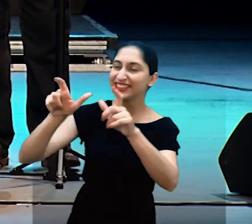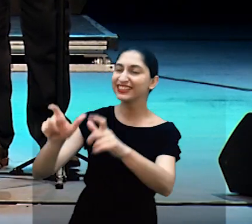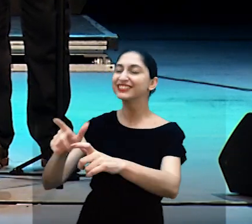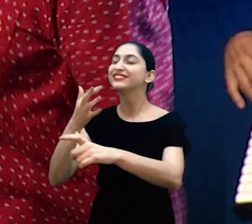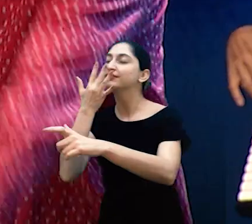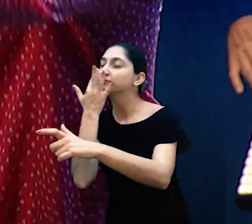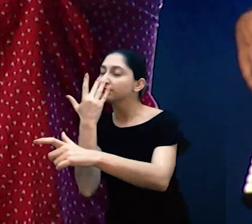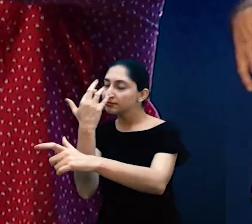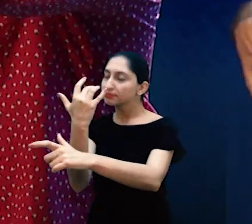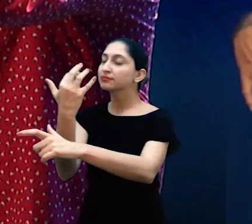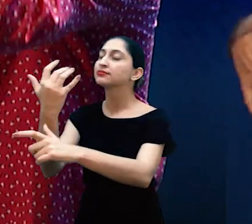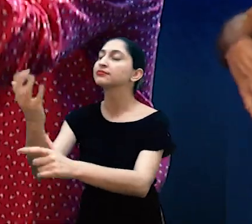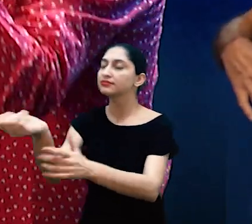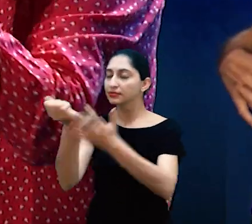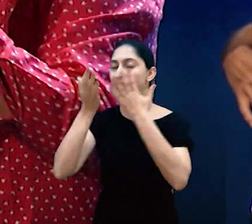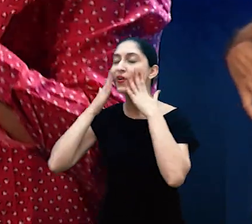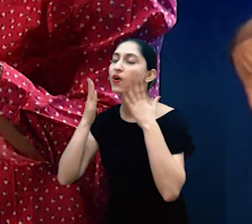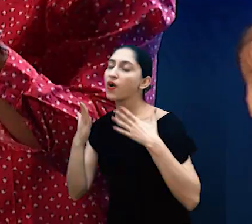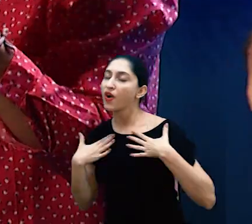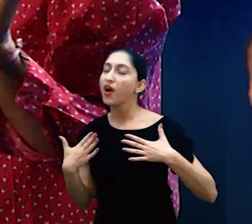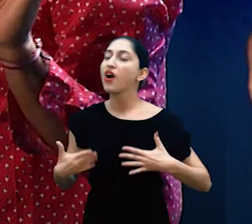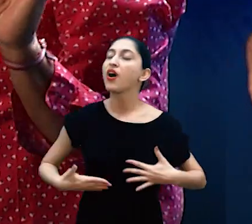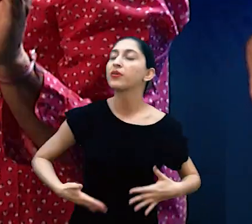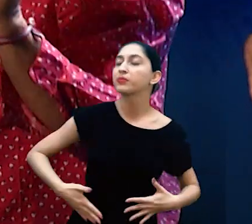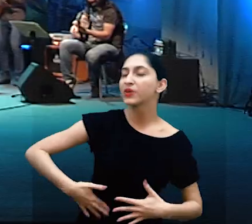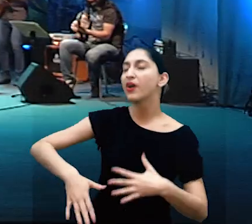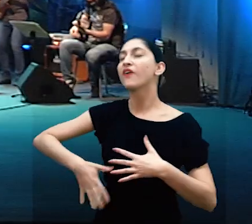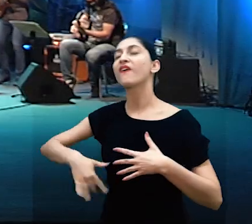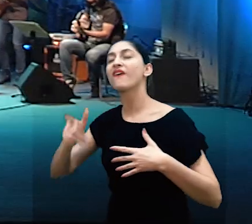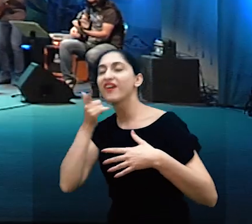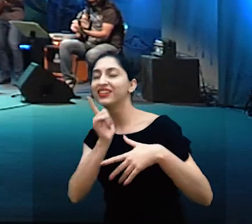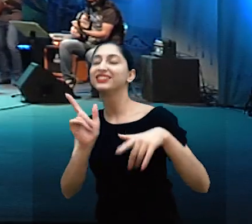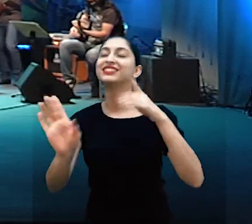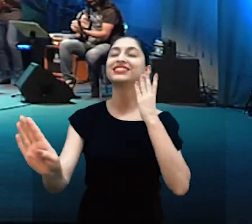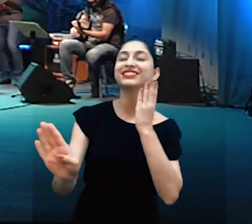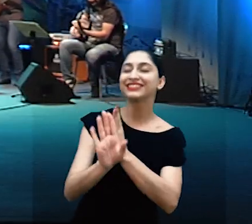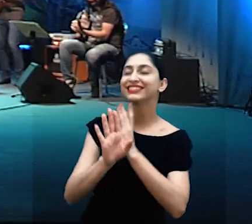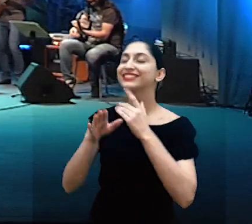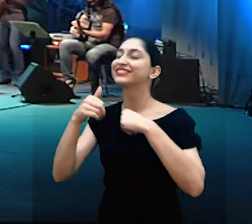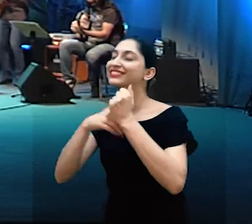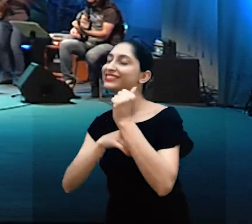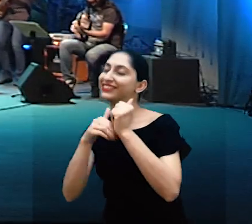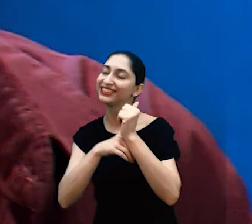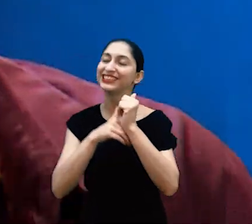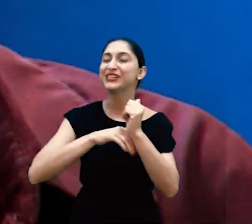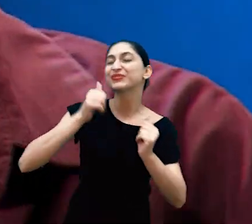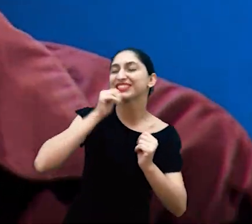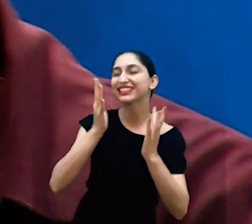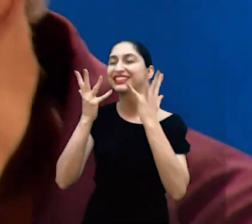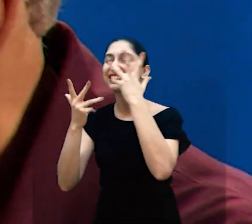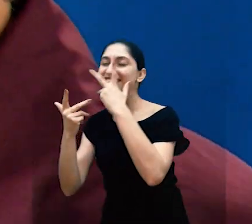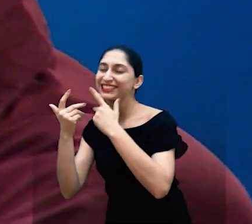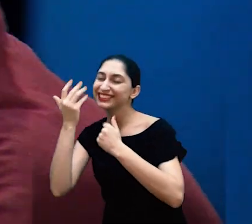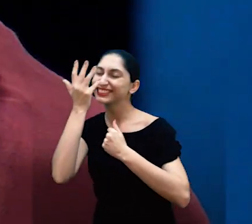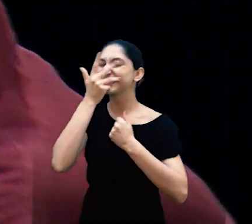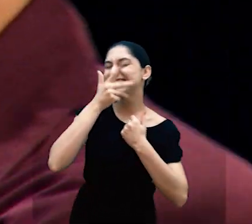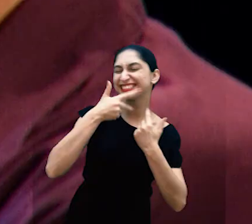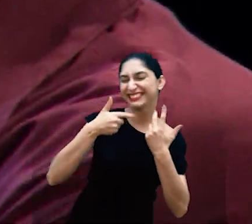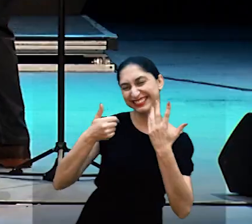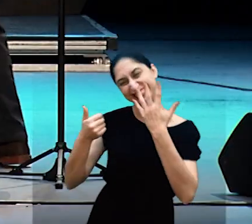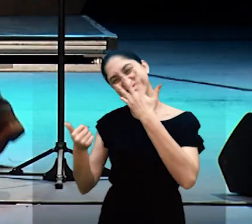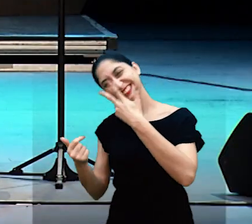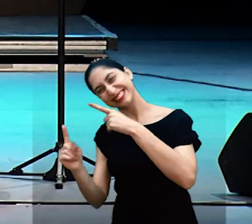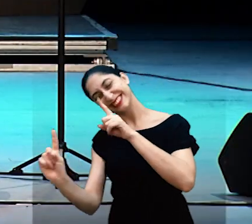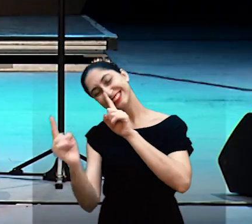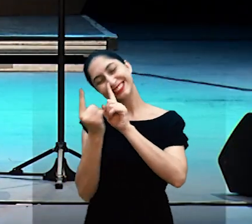cheiro. Aí no teu corpo vou guardando meu segredo. Oi, bela, linda, bela, bela menina. Como é bonito teu